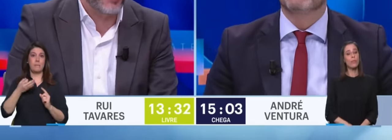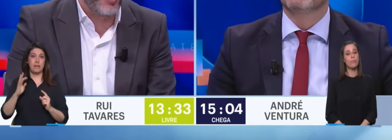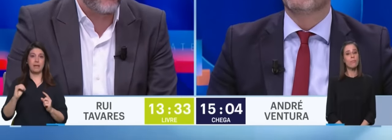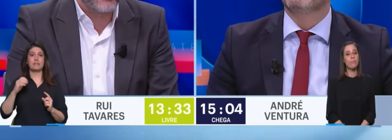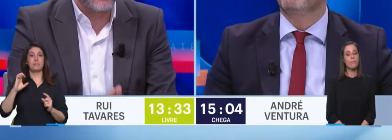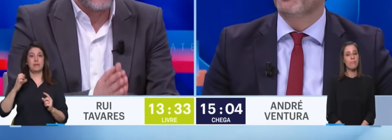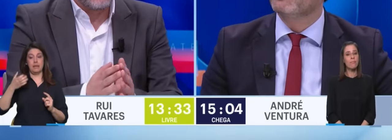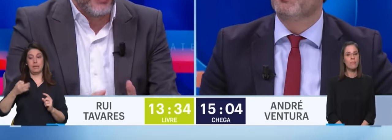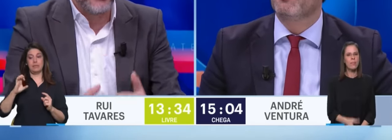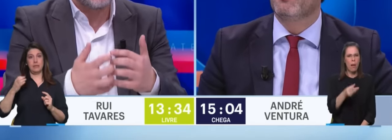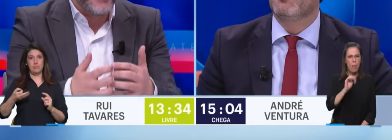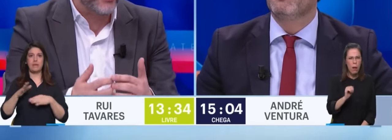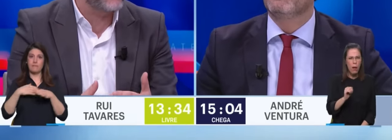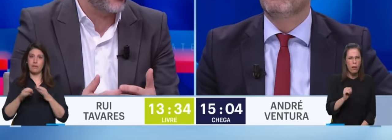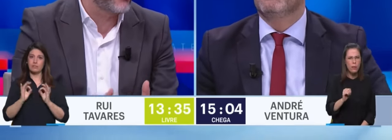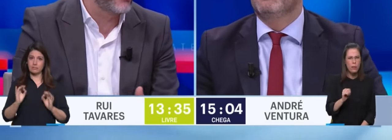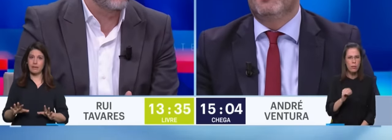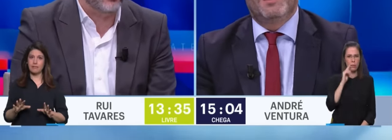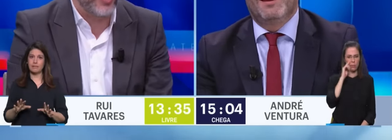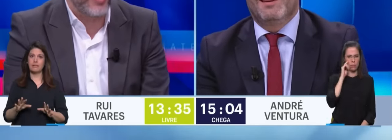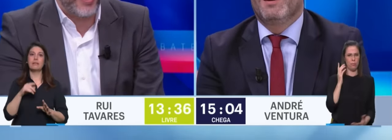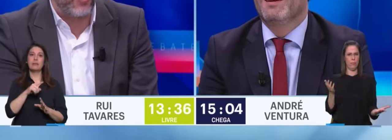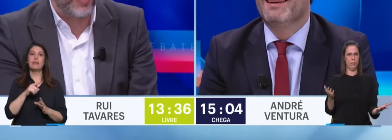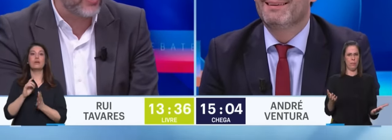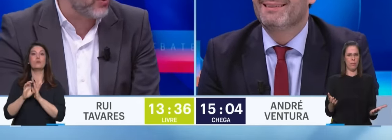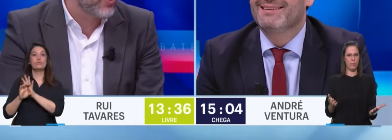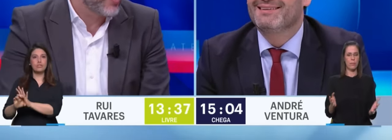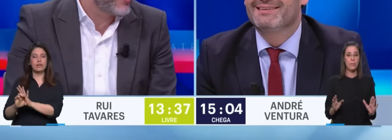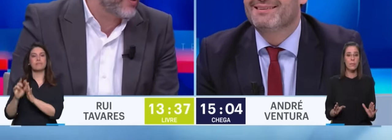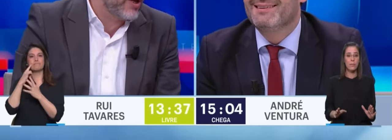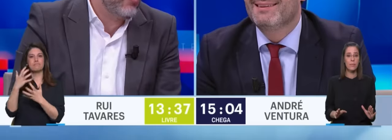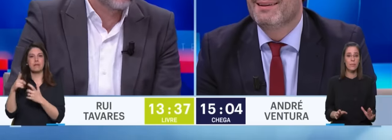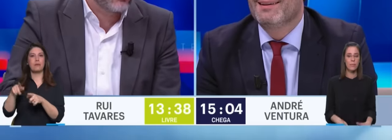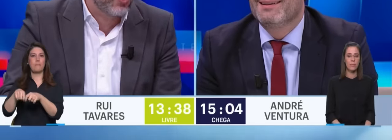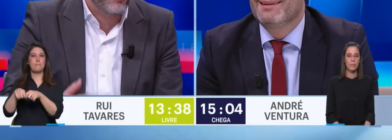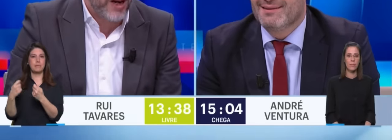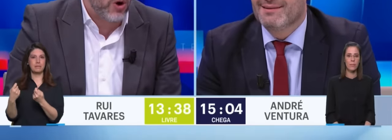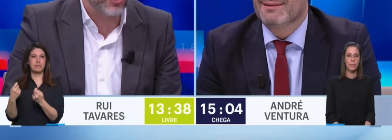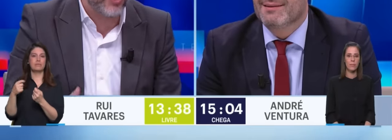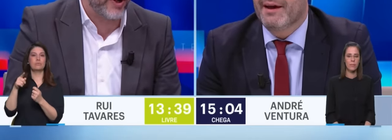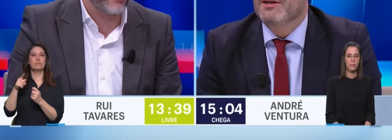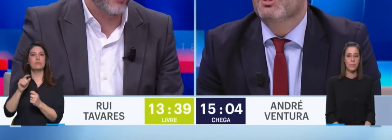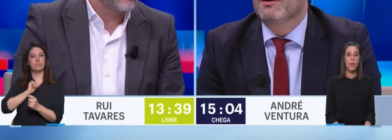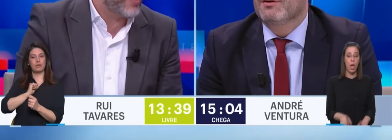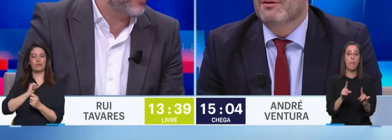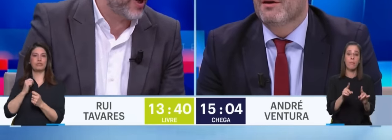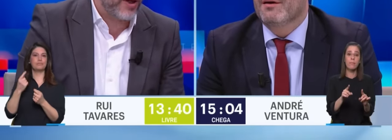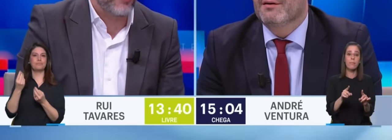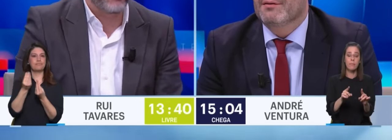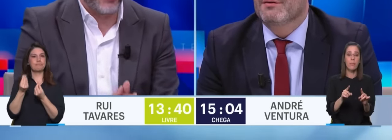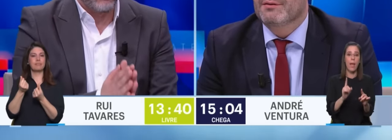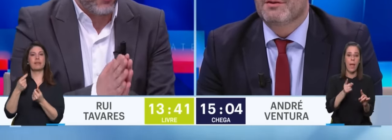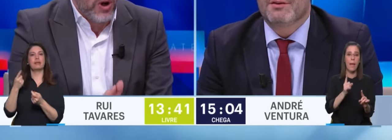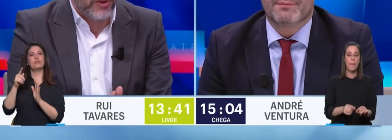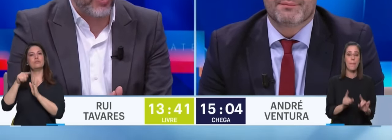PCP também o fazem de sinalizar que o chega é um partido que tem um estatuto para nós diferente na Assembleia da